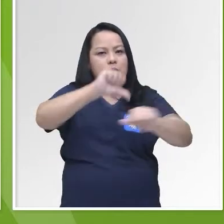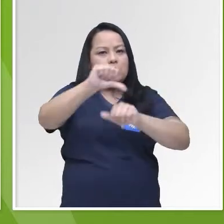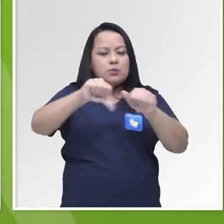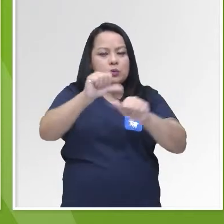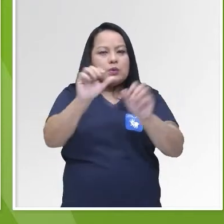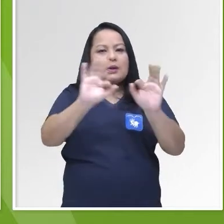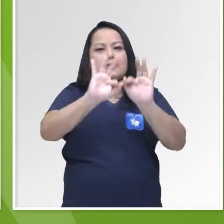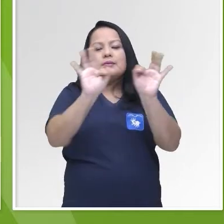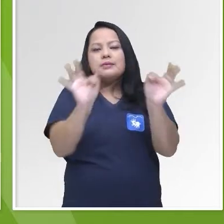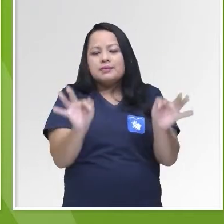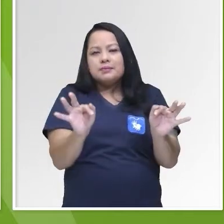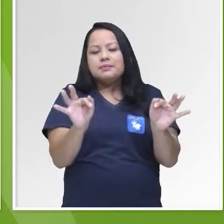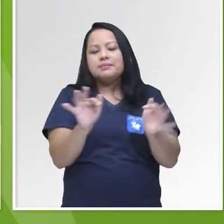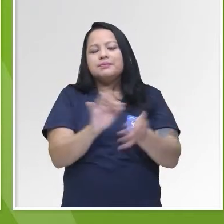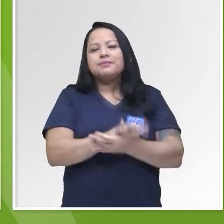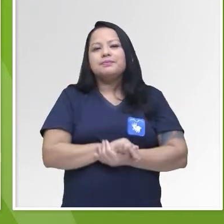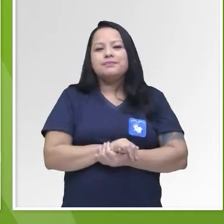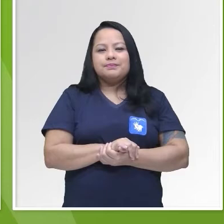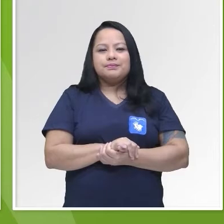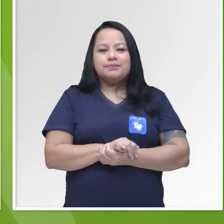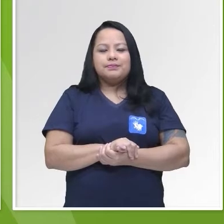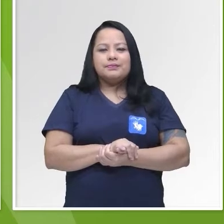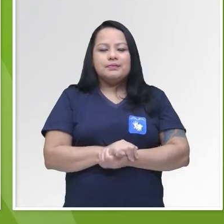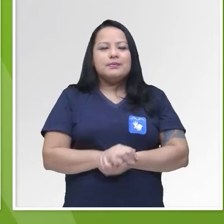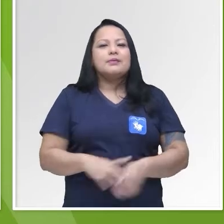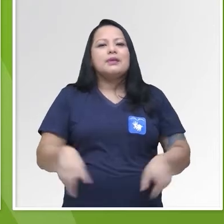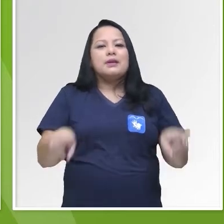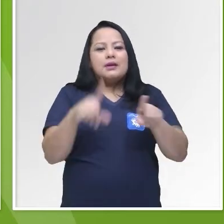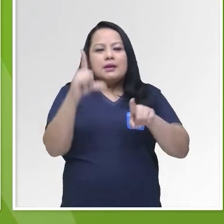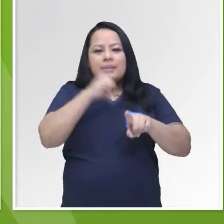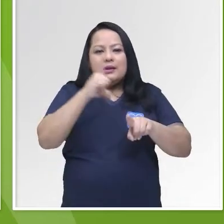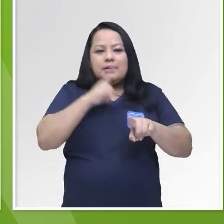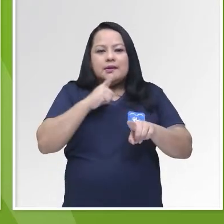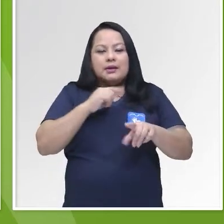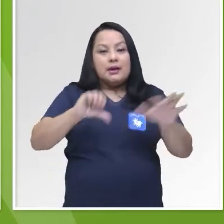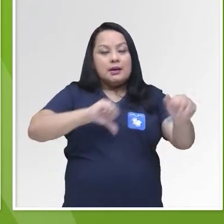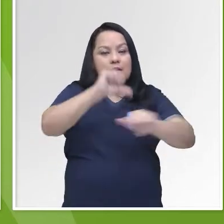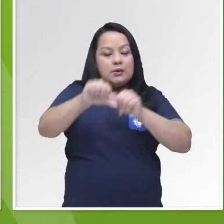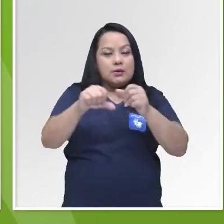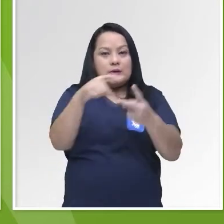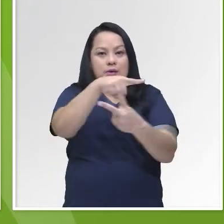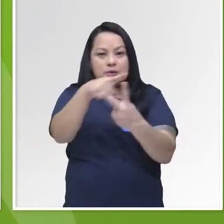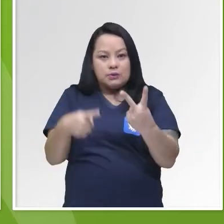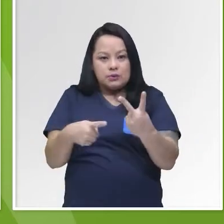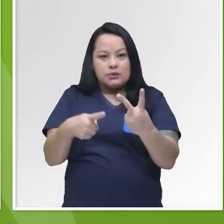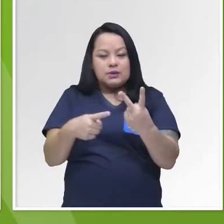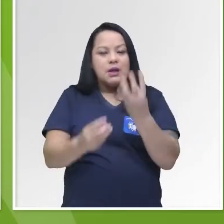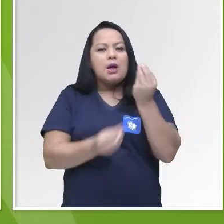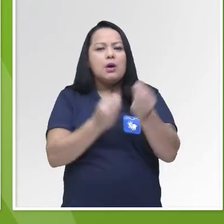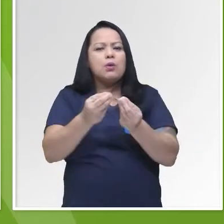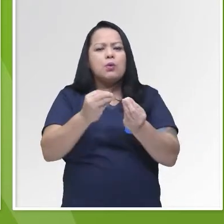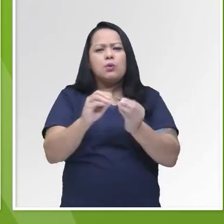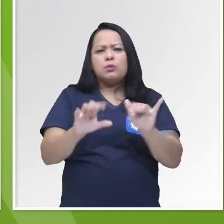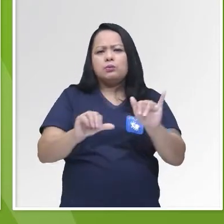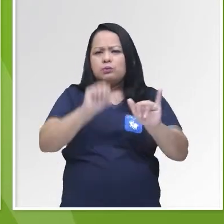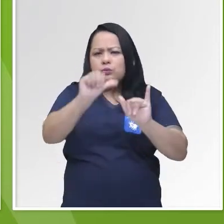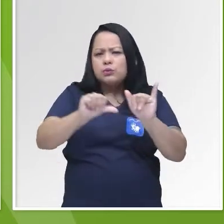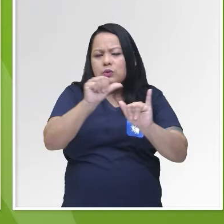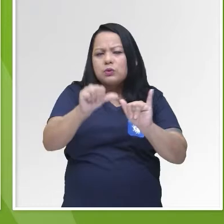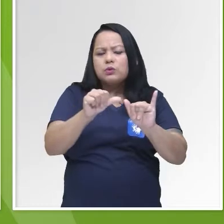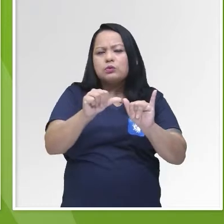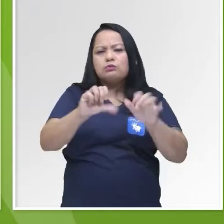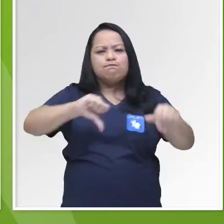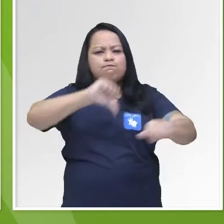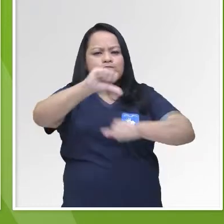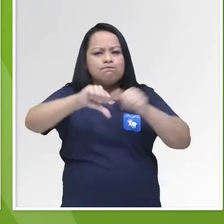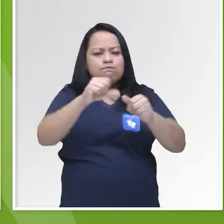simples. Aí eu tenho ali a reação de troca dupla. Essa reação de troca